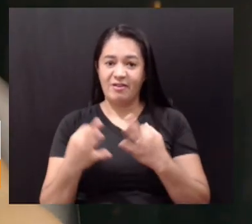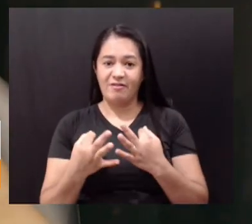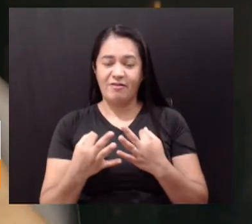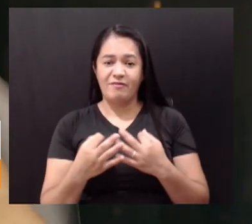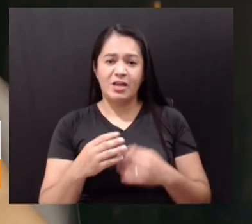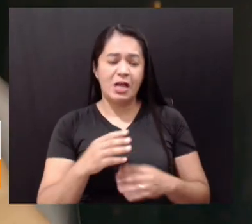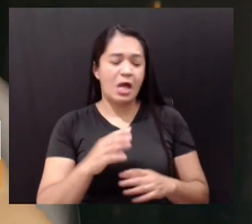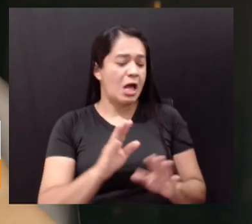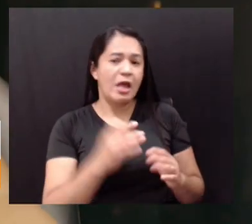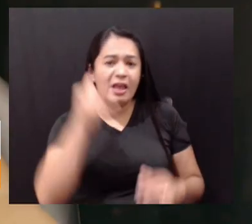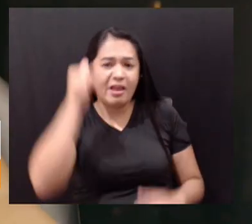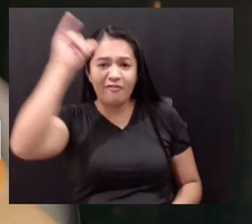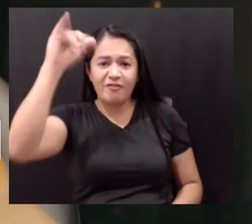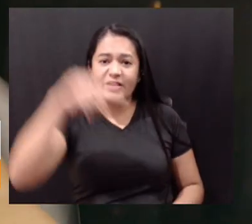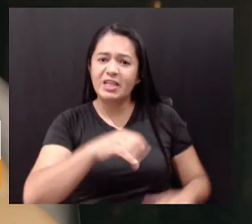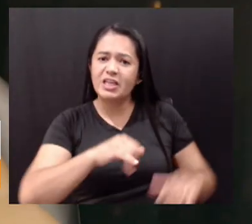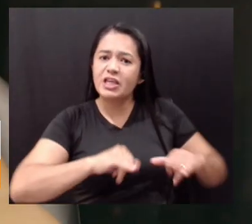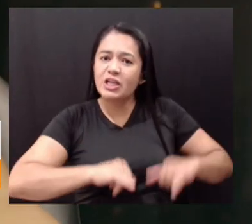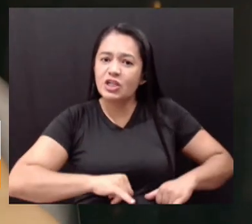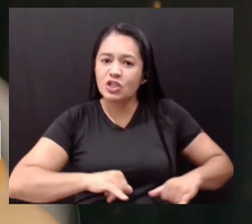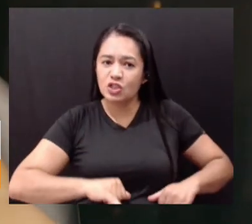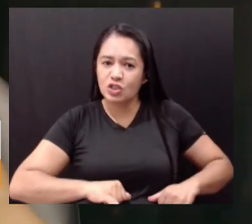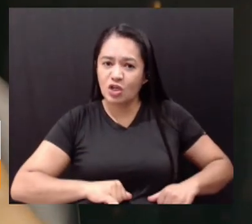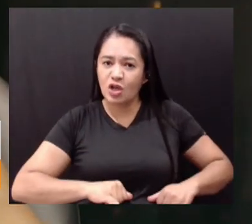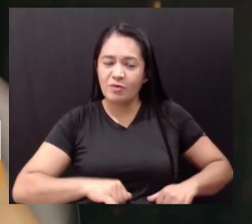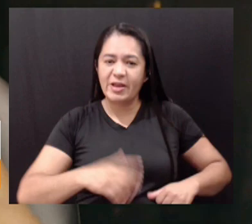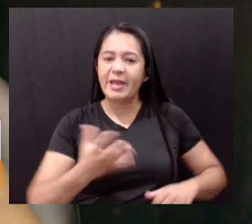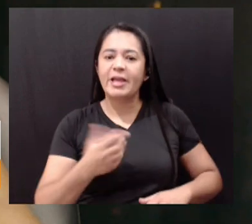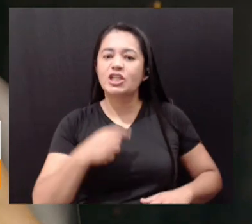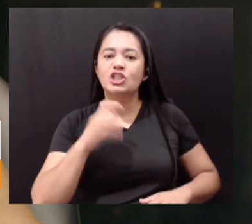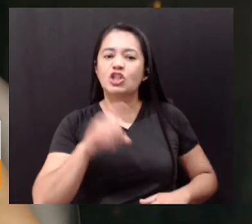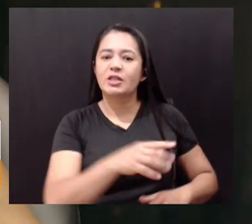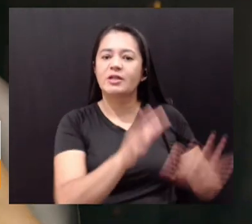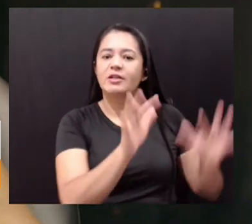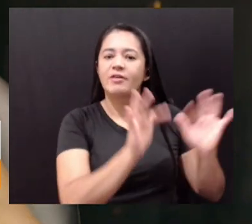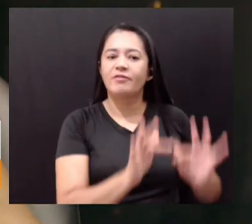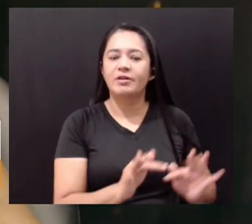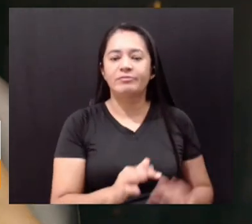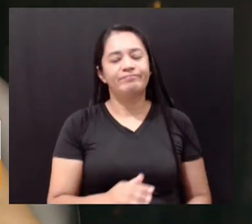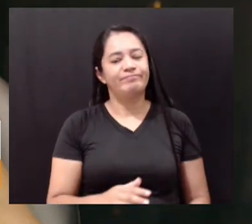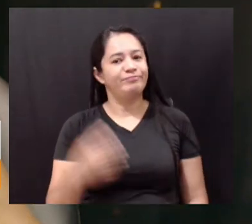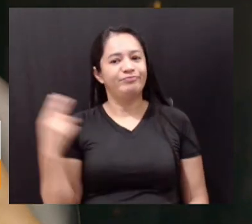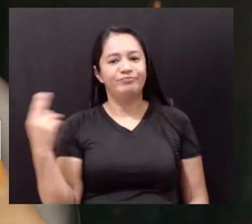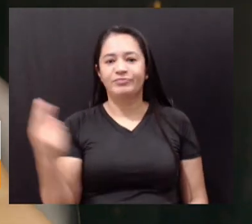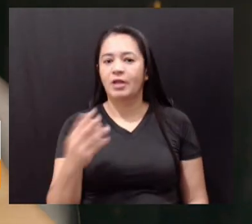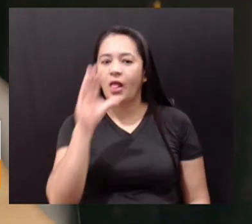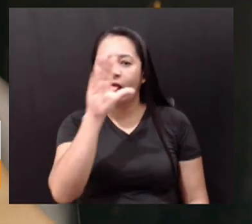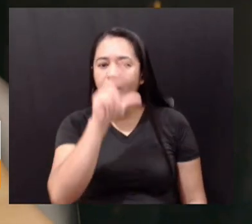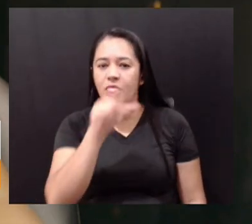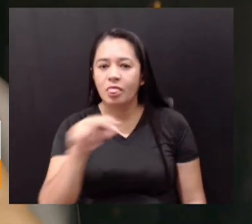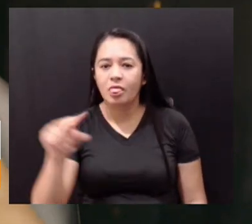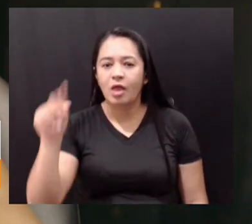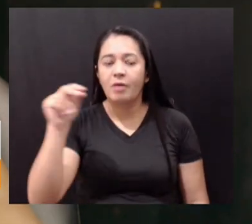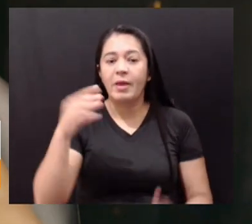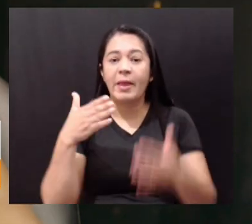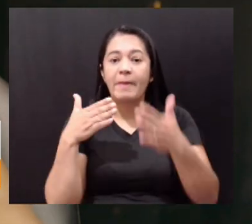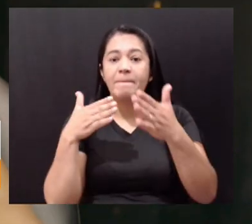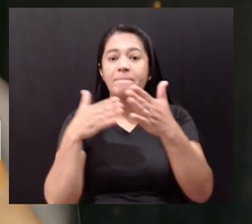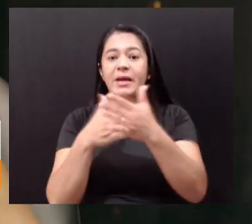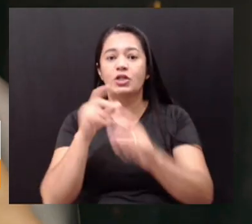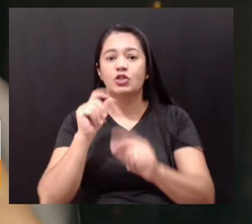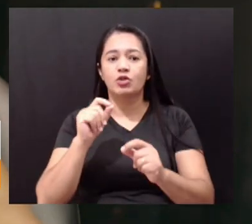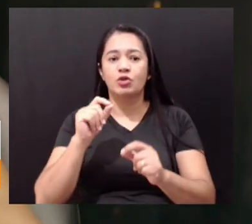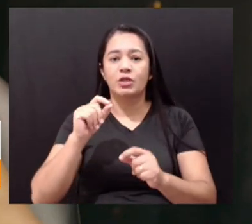frustrações e sejam mais felizes é um engano e impede o desenvolvimento da inteligência emocional, deixando assim as